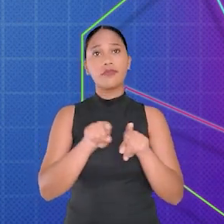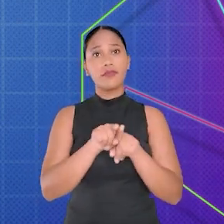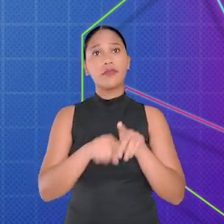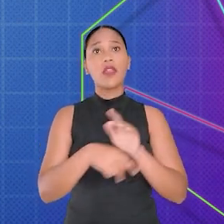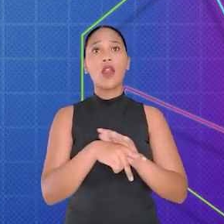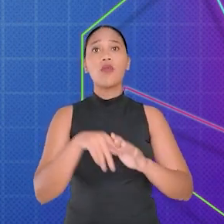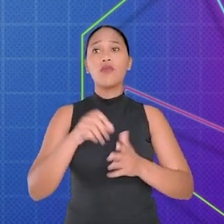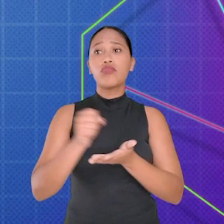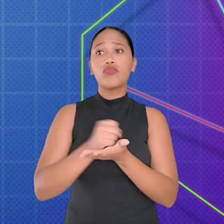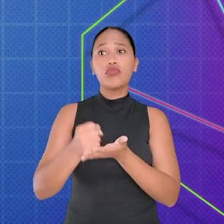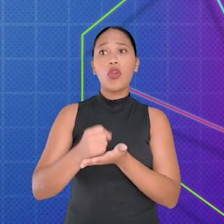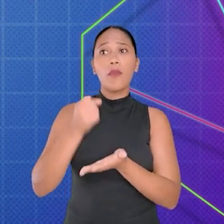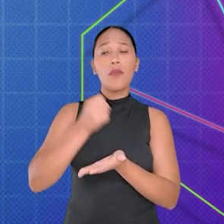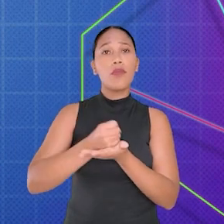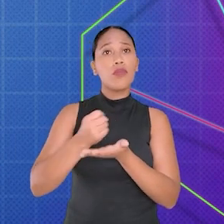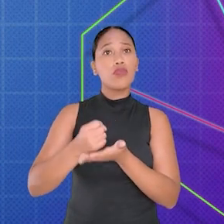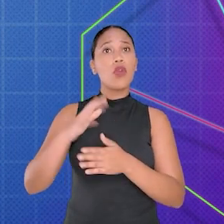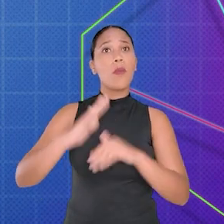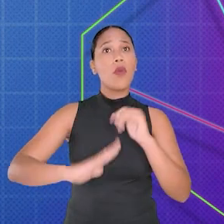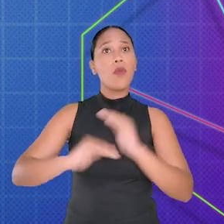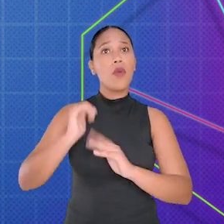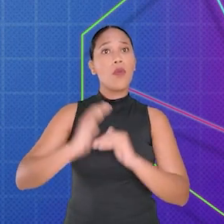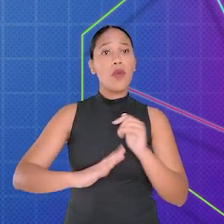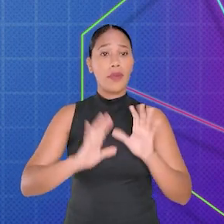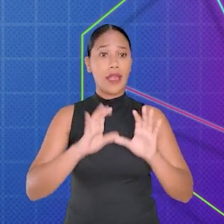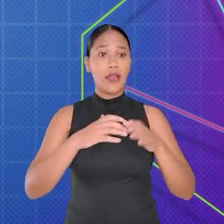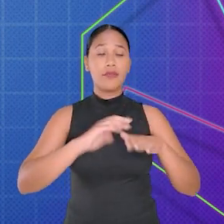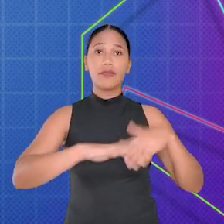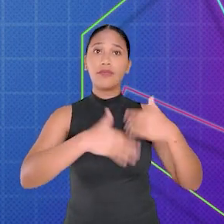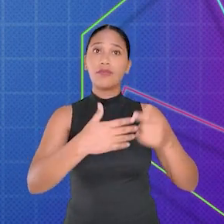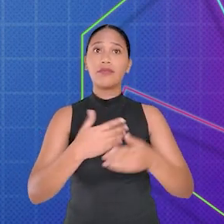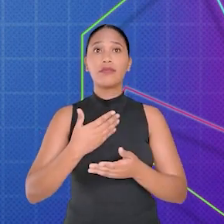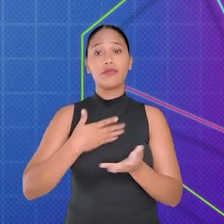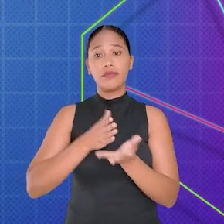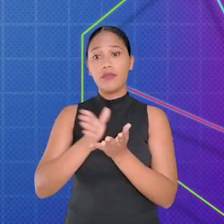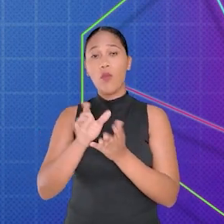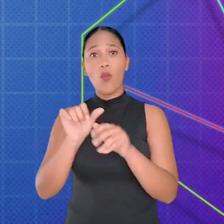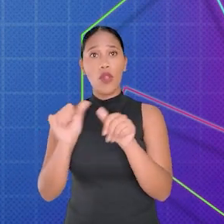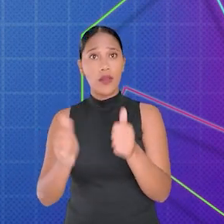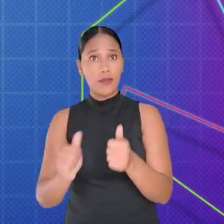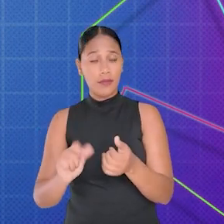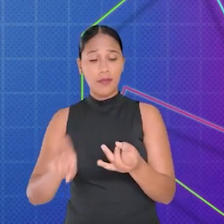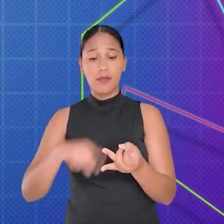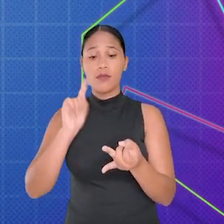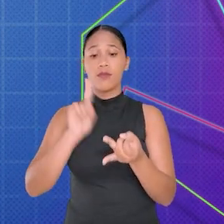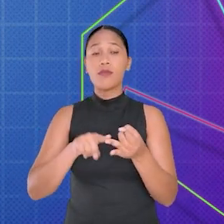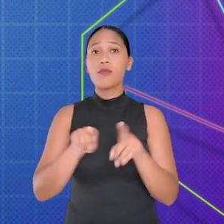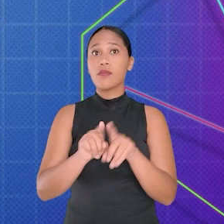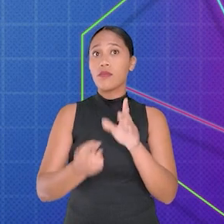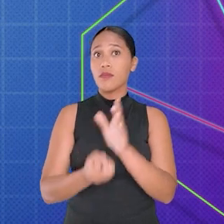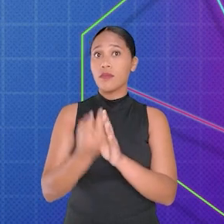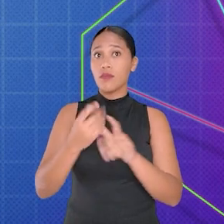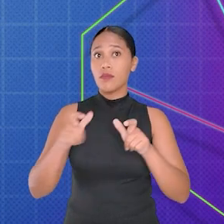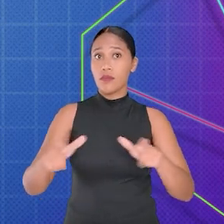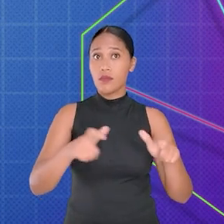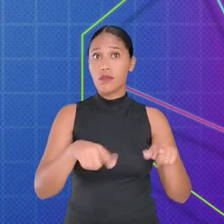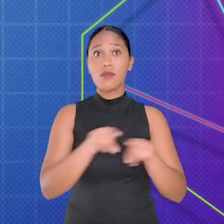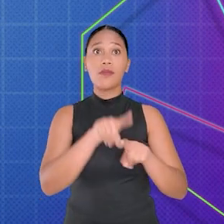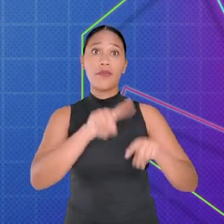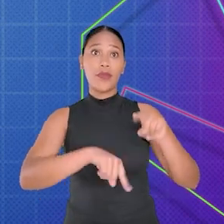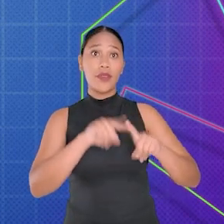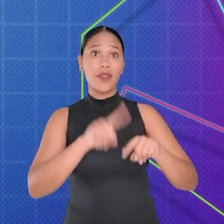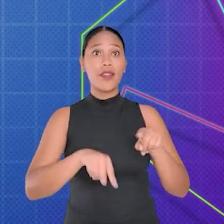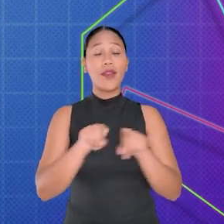que contratam profissionais para trabalhar em equipes de desenvolvimento, podendo atuar em áreas como modelagem de personagens, criação de ambientes e